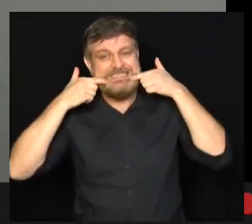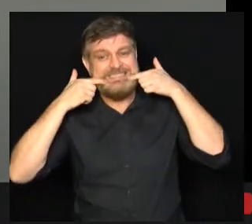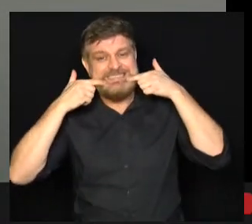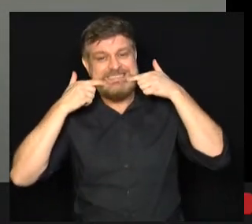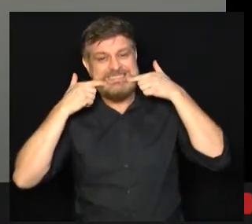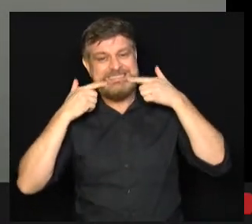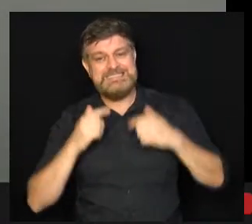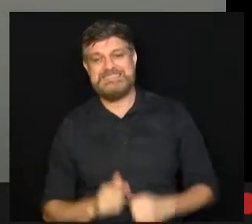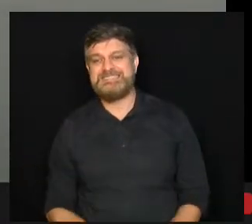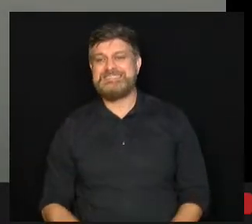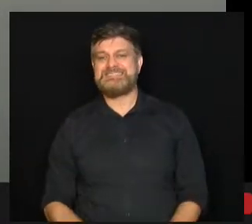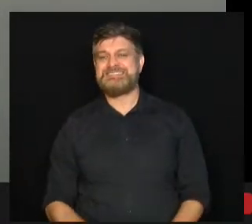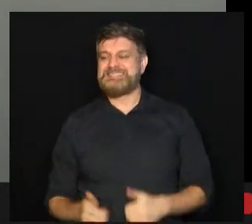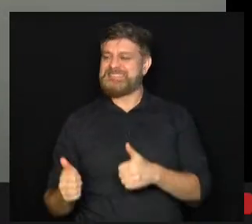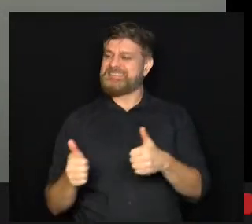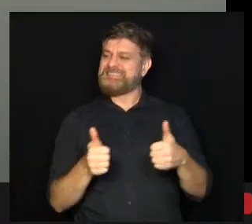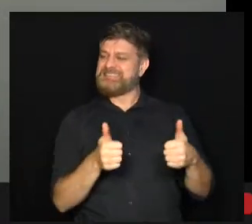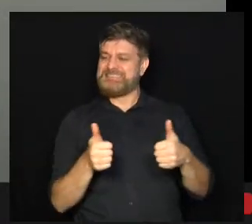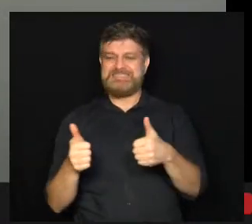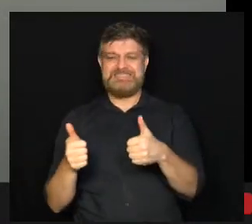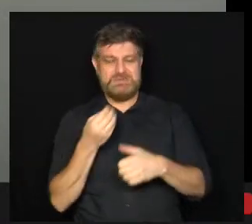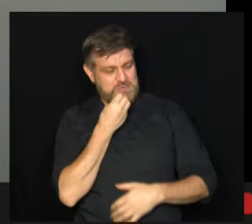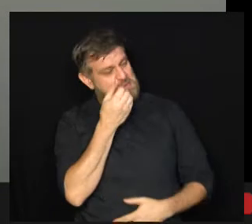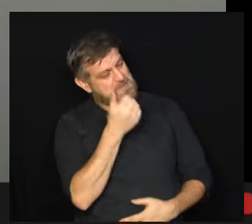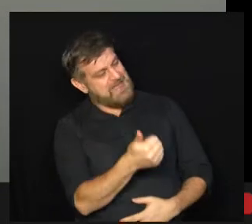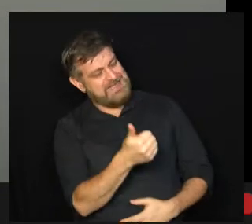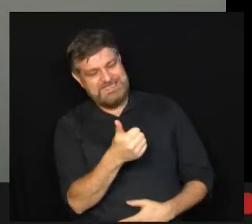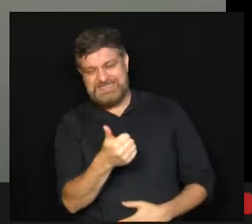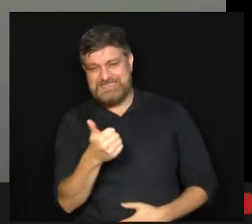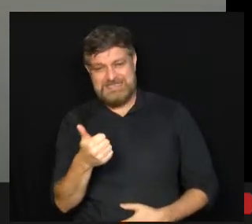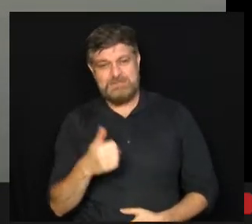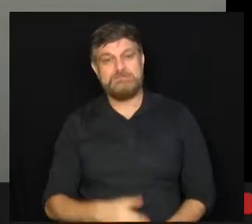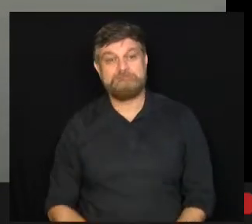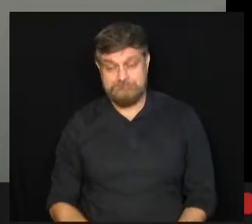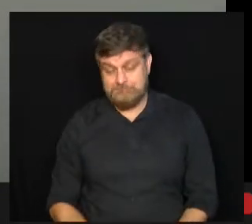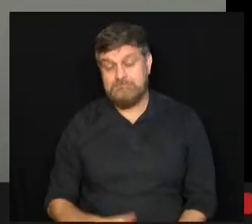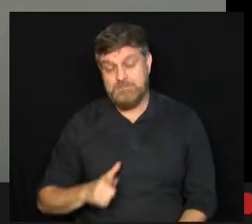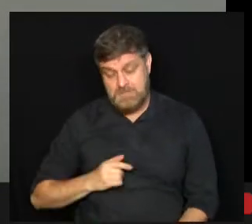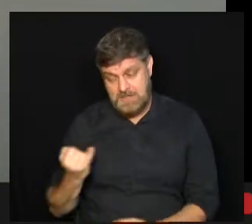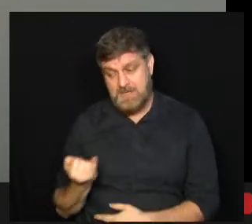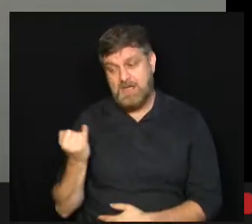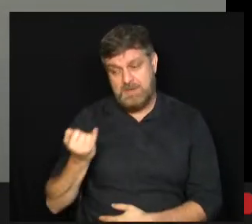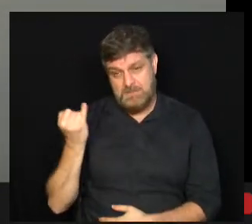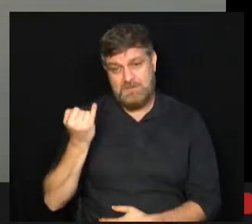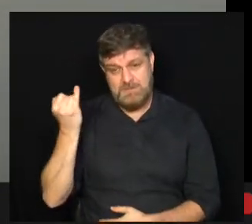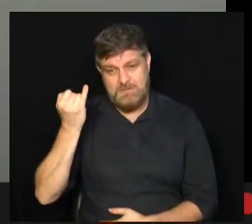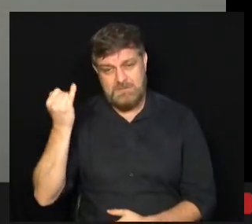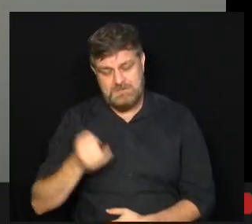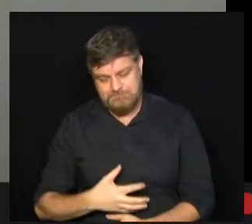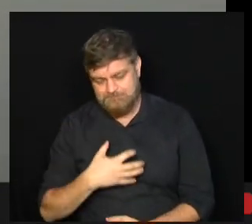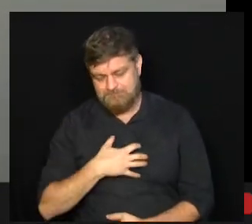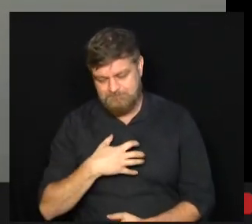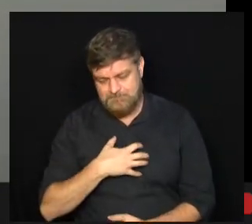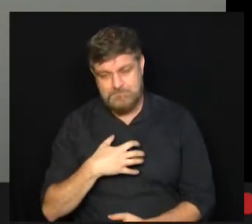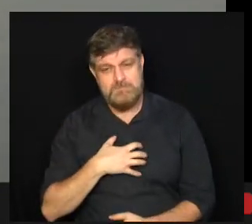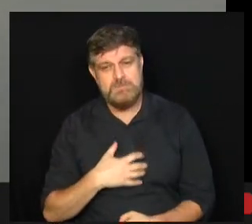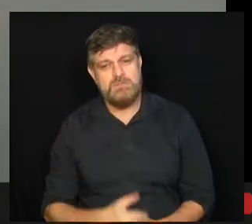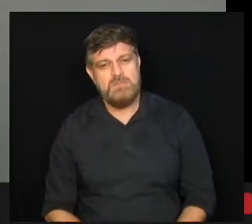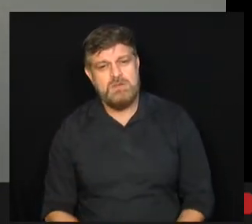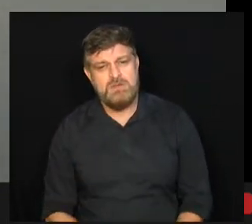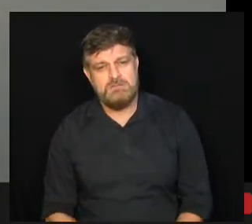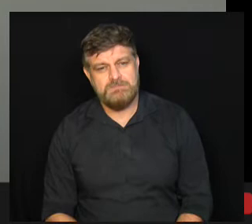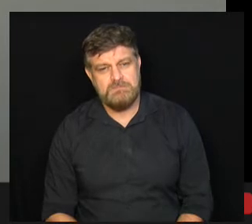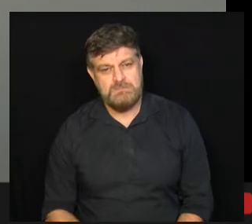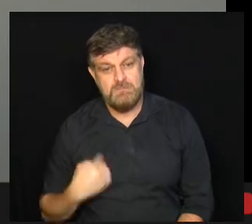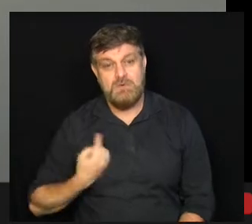estar demonstrando que está tudo bem, né? Isso para mim é muito valioso, sabe? Eu acho que é muito valioso mesmo. Nós